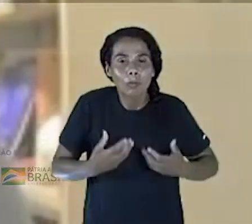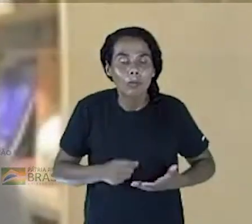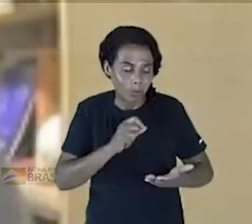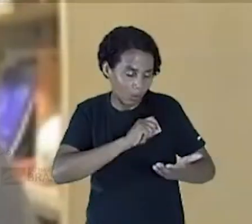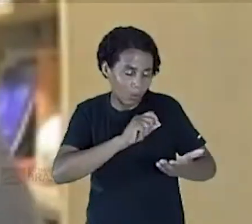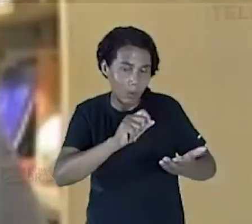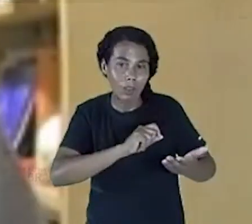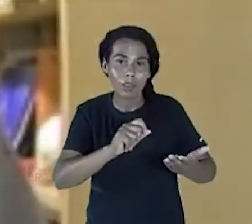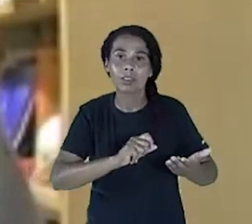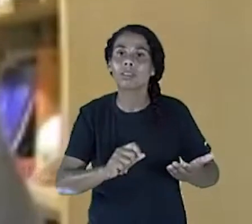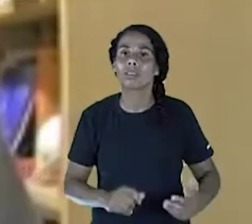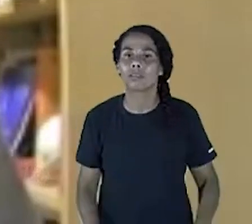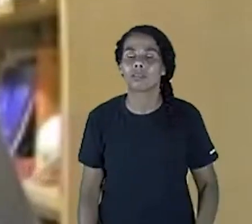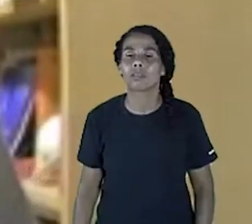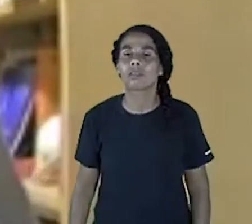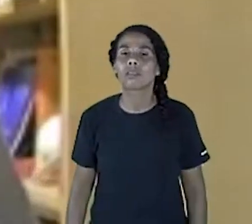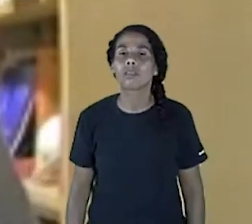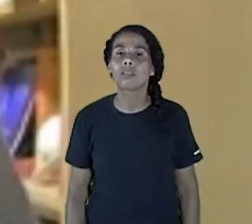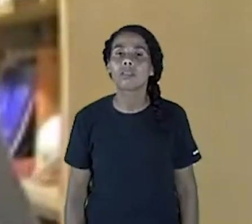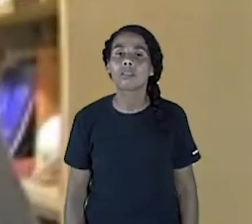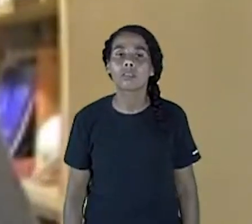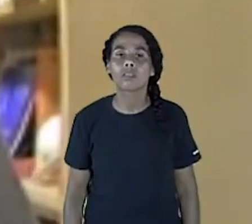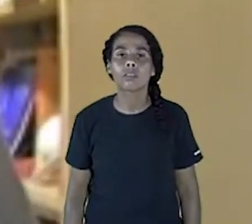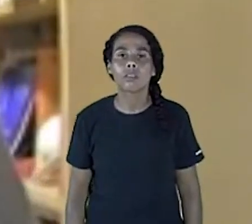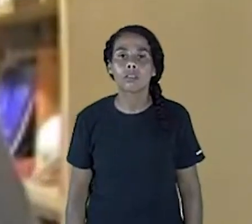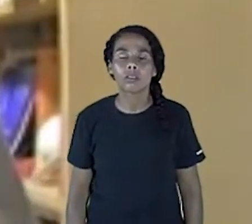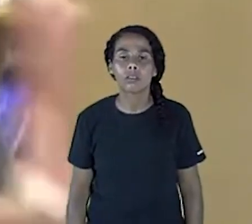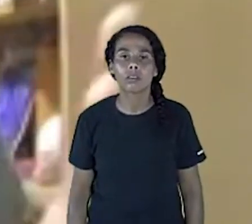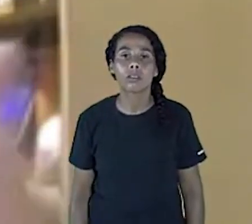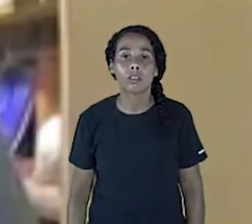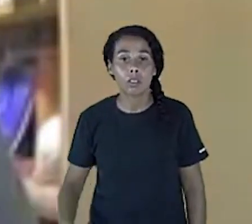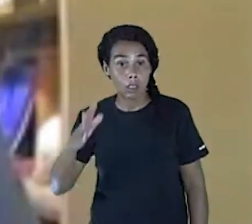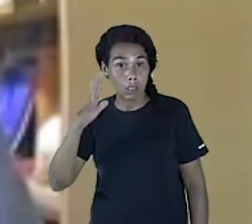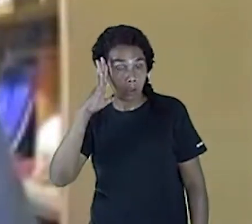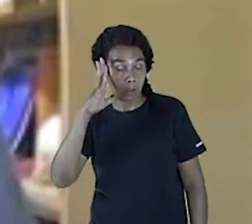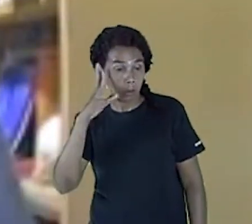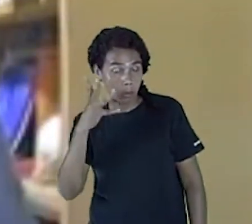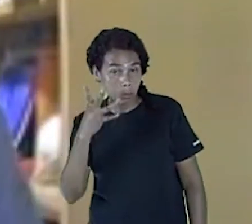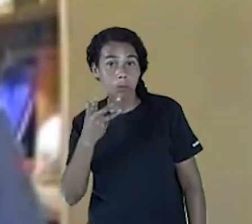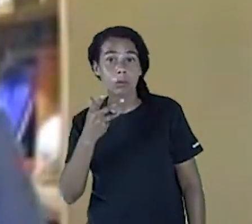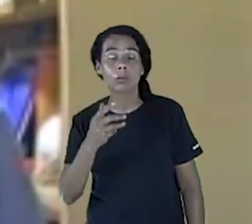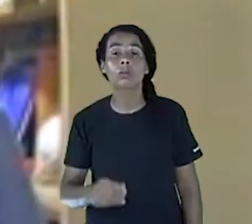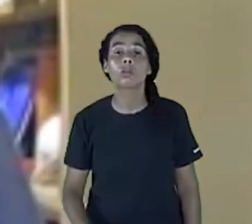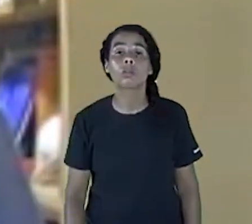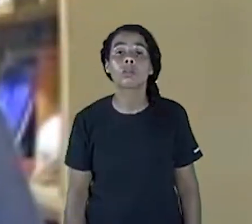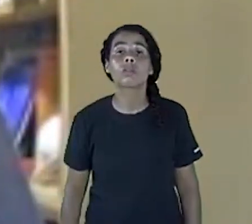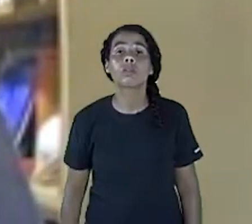e tantos outros, né? E aí eu acho que essas histórias